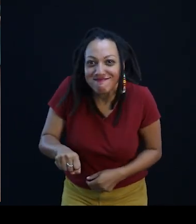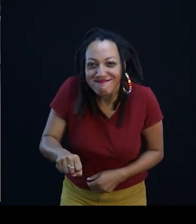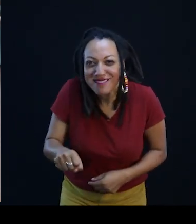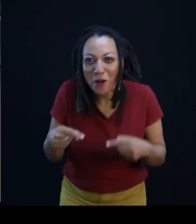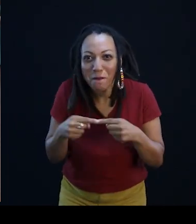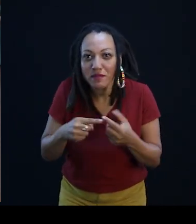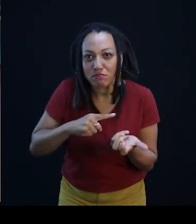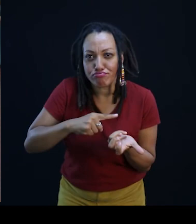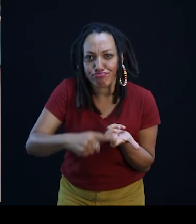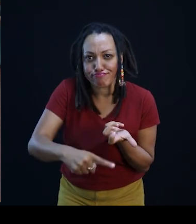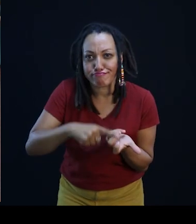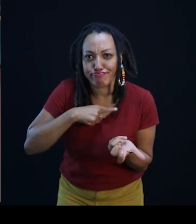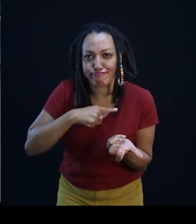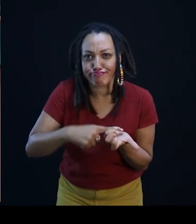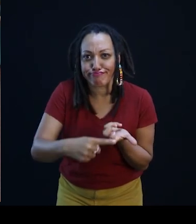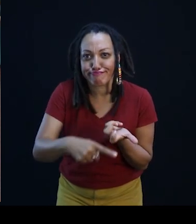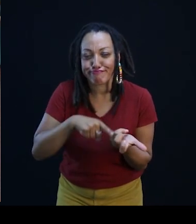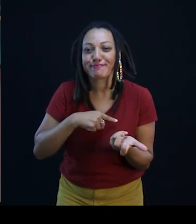bom?